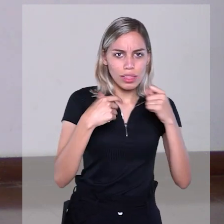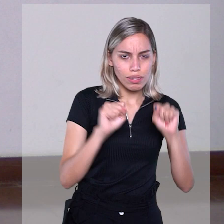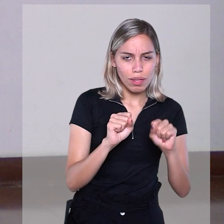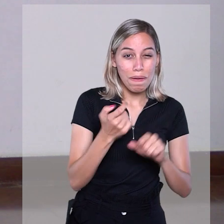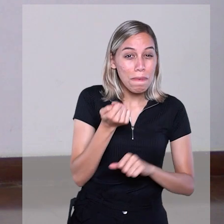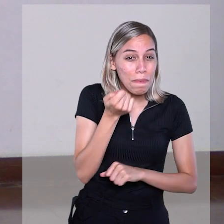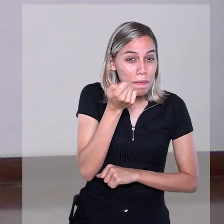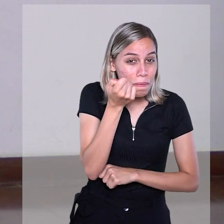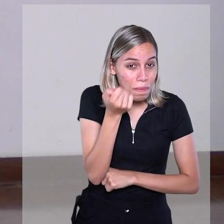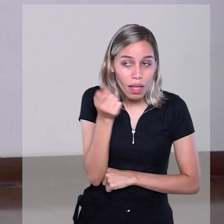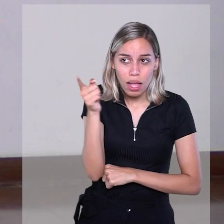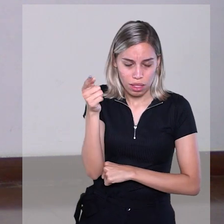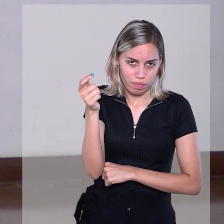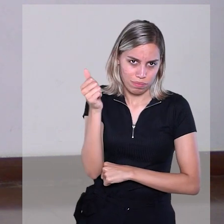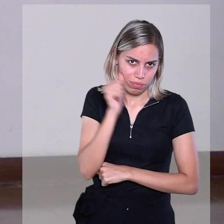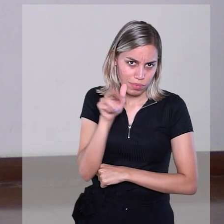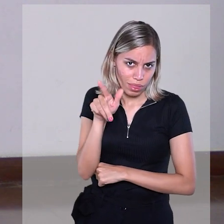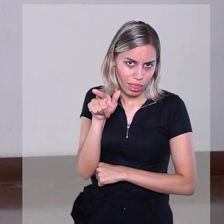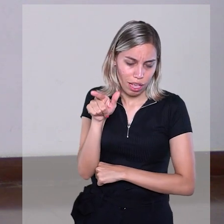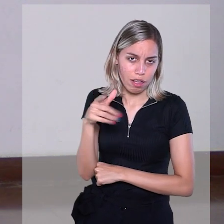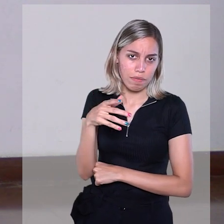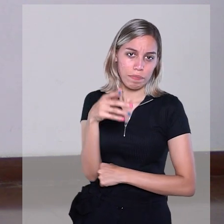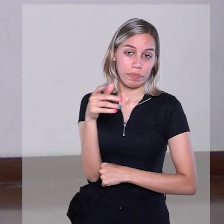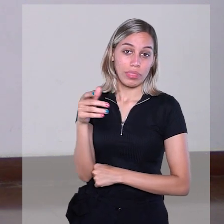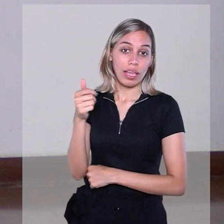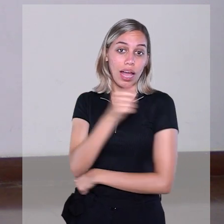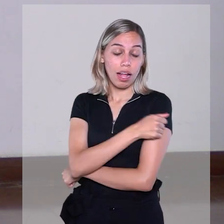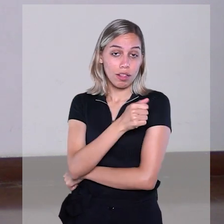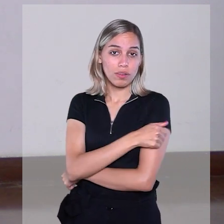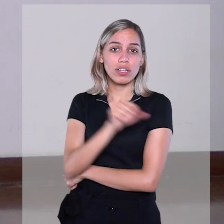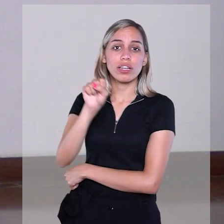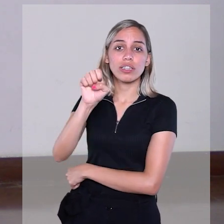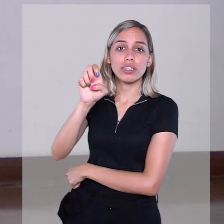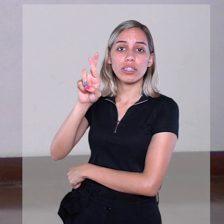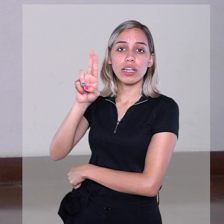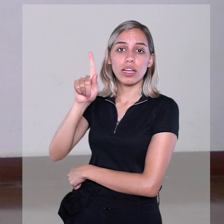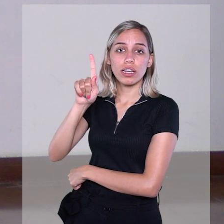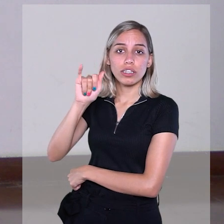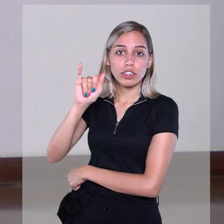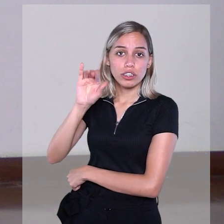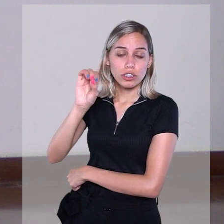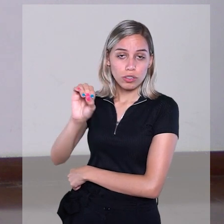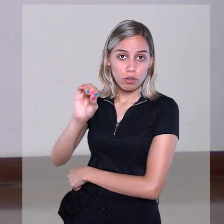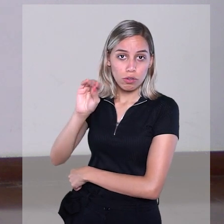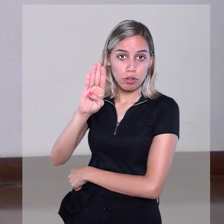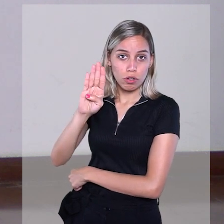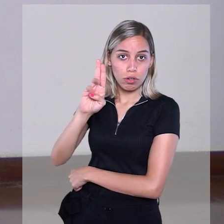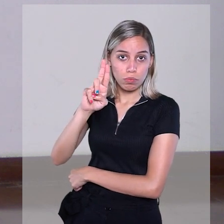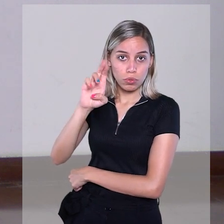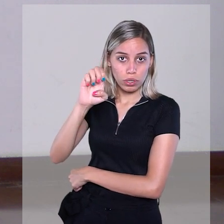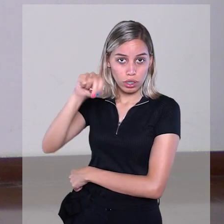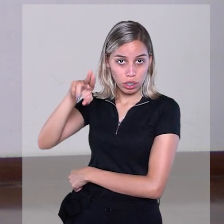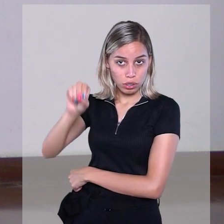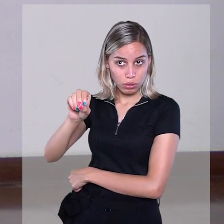o prefácio do meu primeiro livro, Festim. Então, estamos falando de um garoto que,